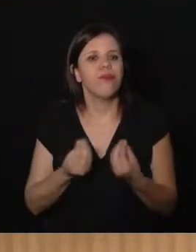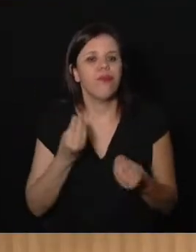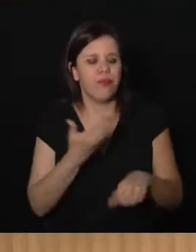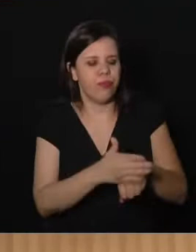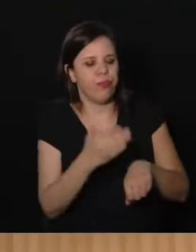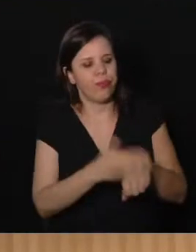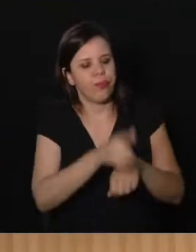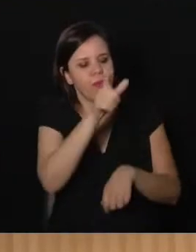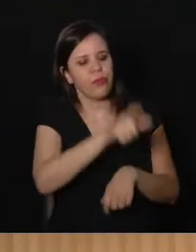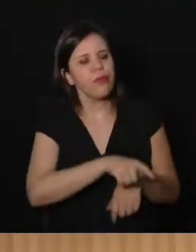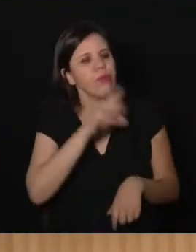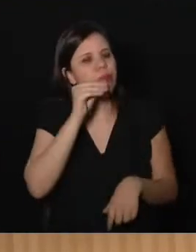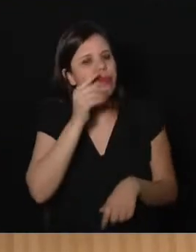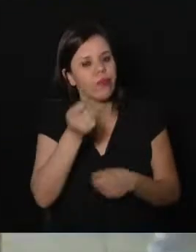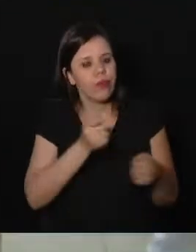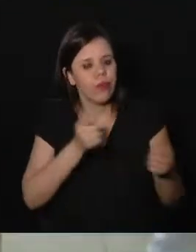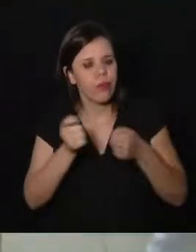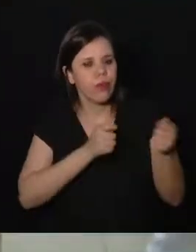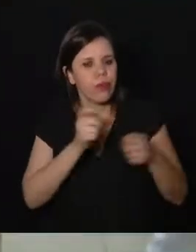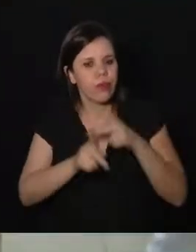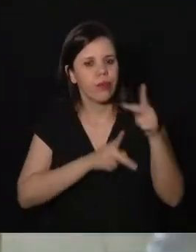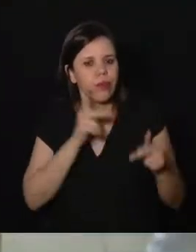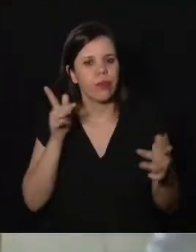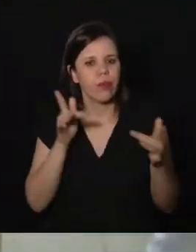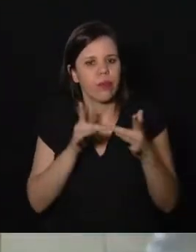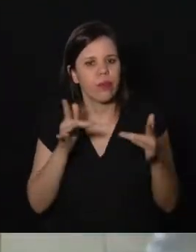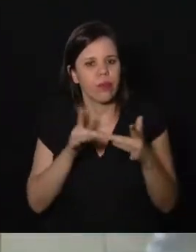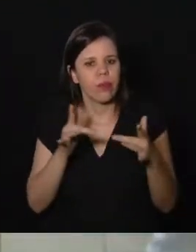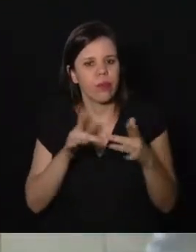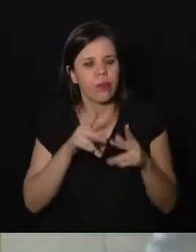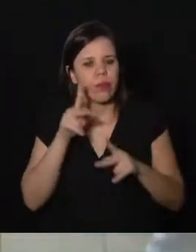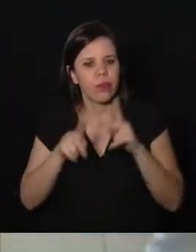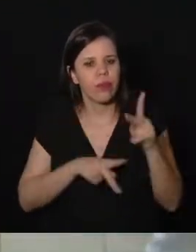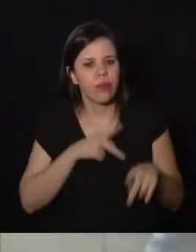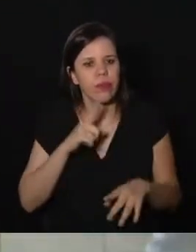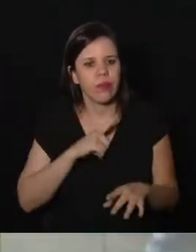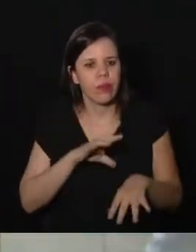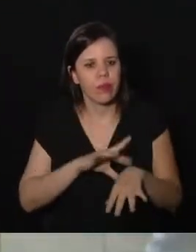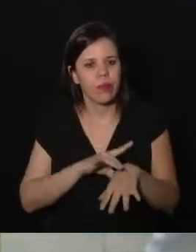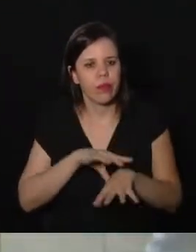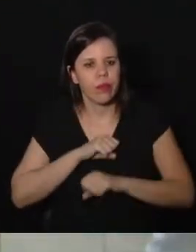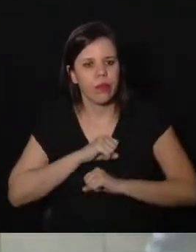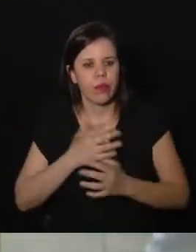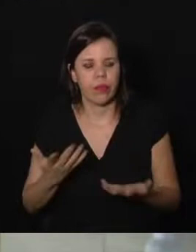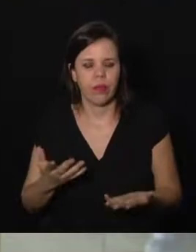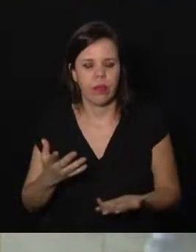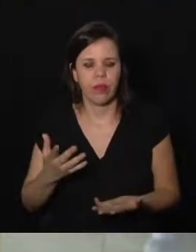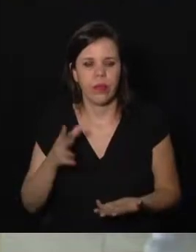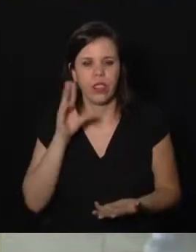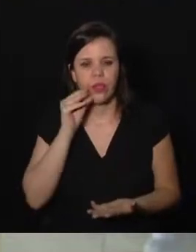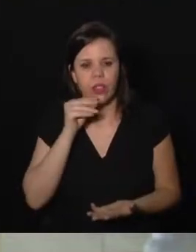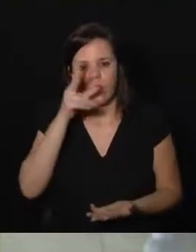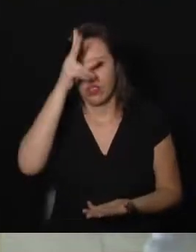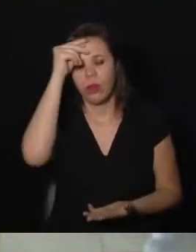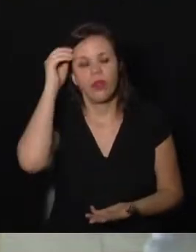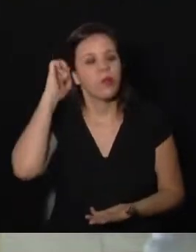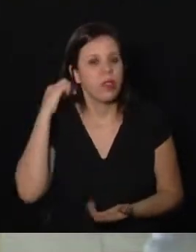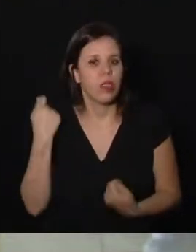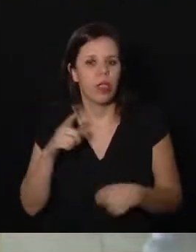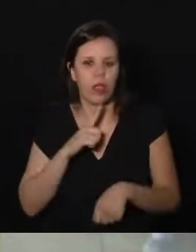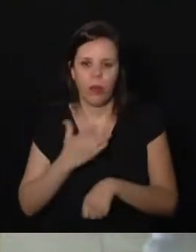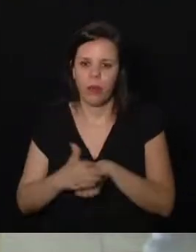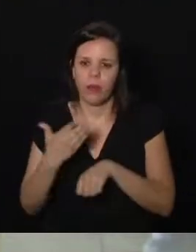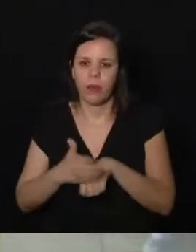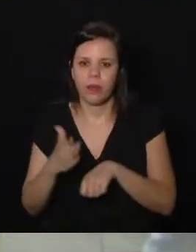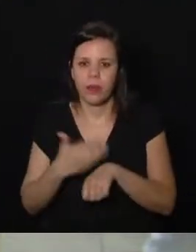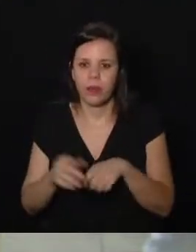dos funcionários que lidam diretamente com o público. Os próprios funcionários públicos precisam ter um treinamento, uma capacidade